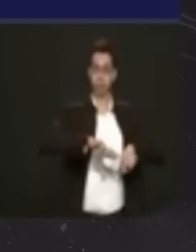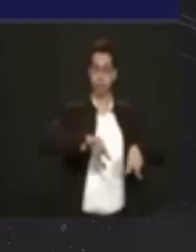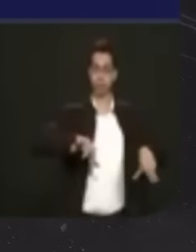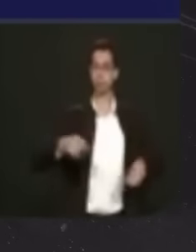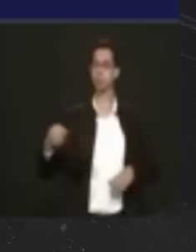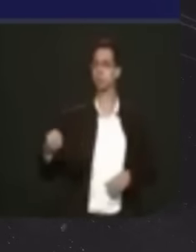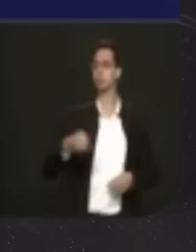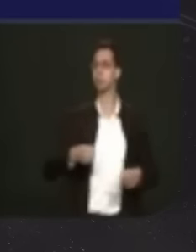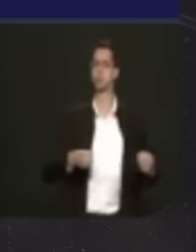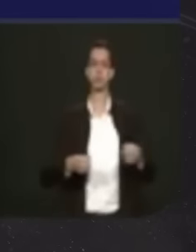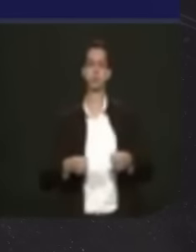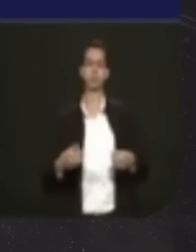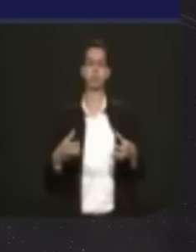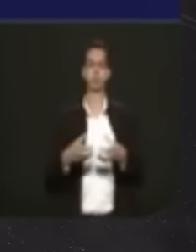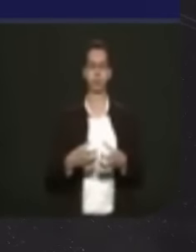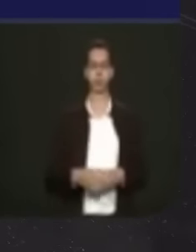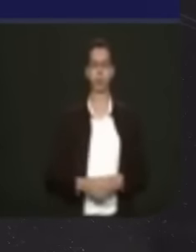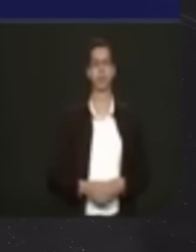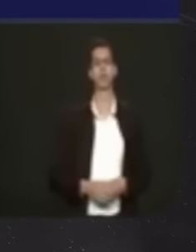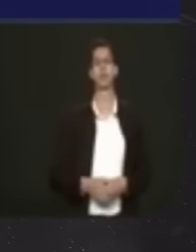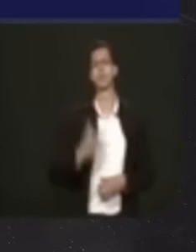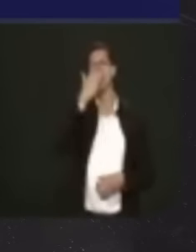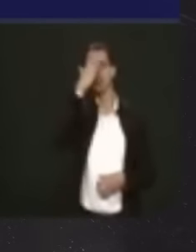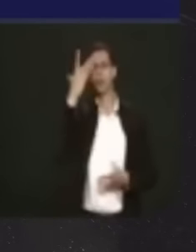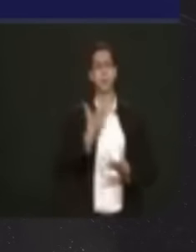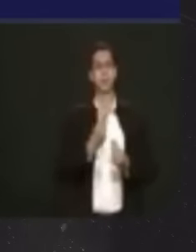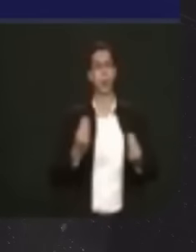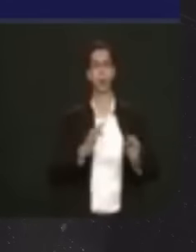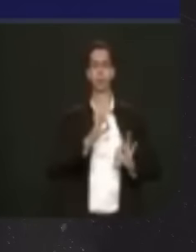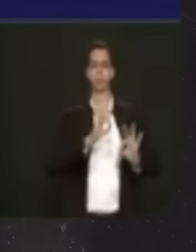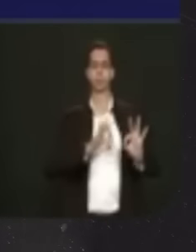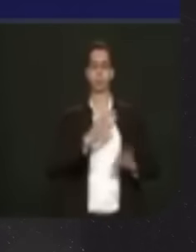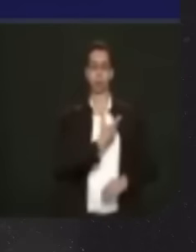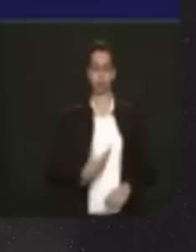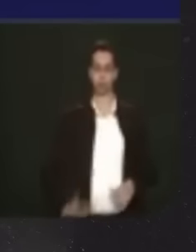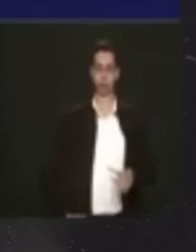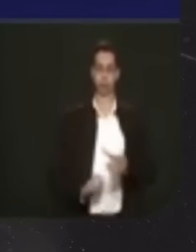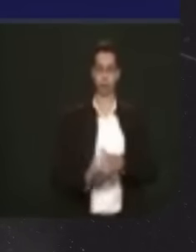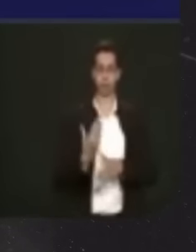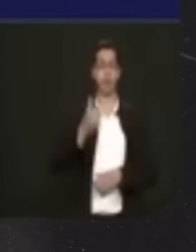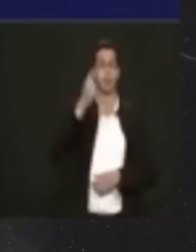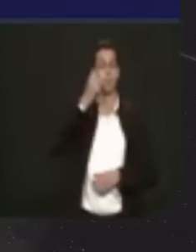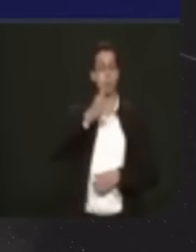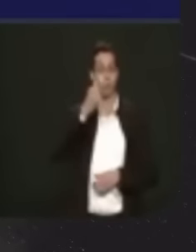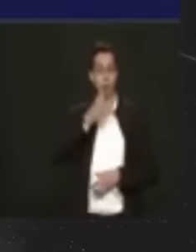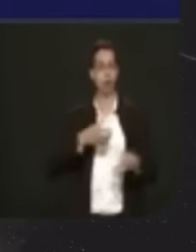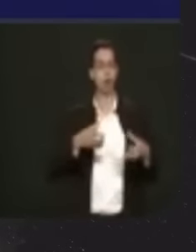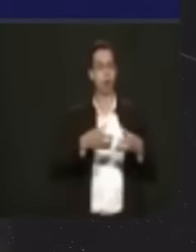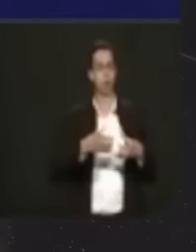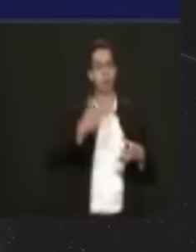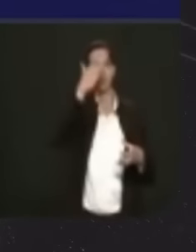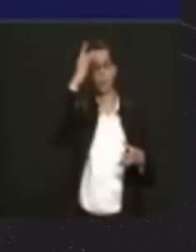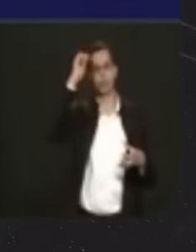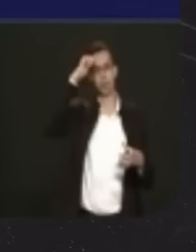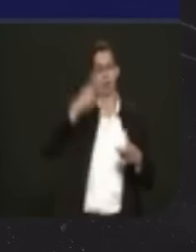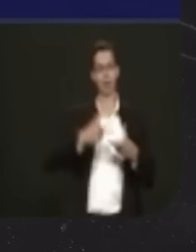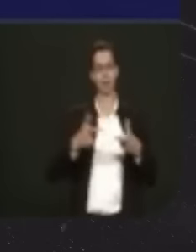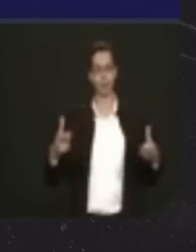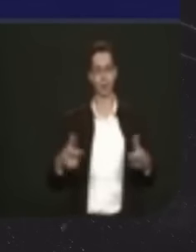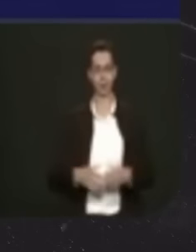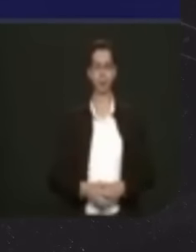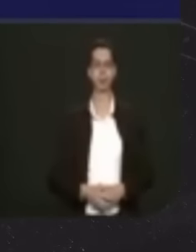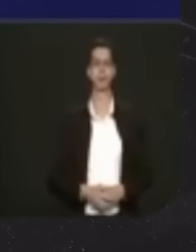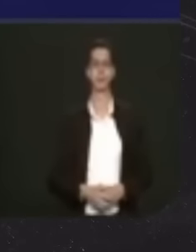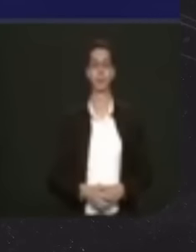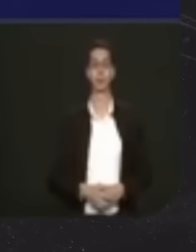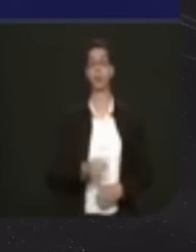pessoas construindo o nosso plano de governo todos os grupos liderados por mulheres e pessoas negras uma chapa que a mais diversa